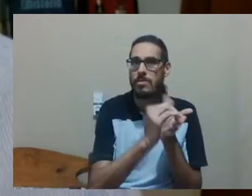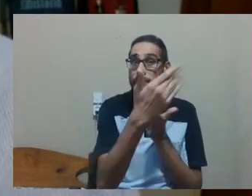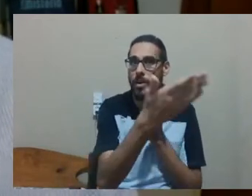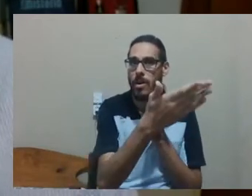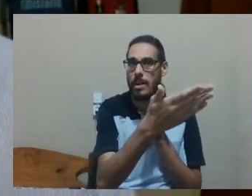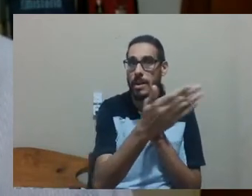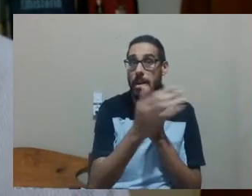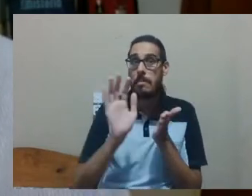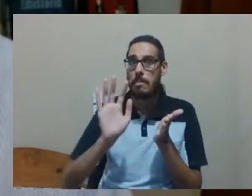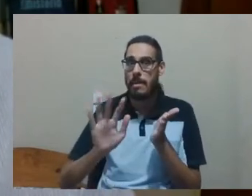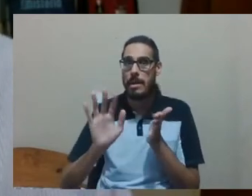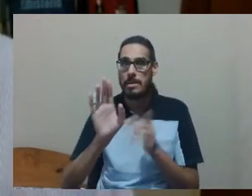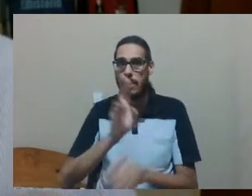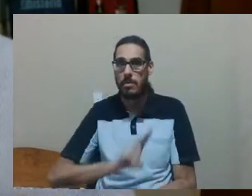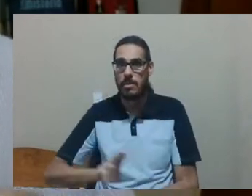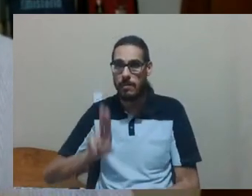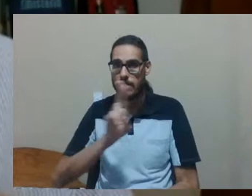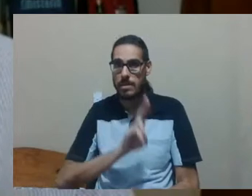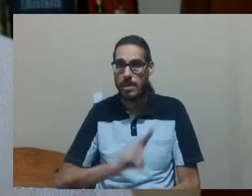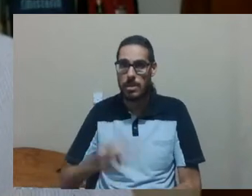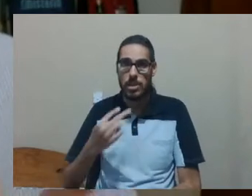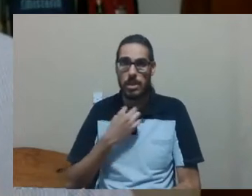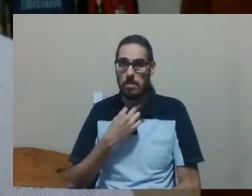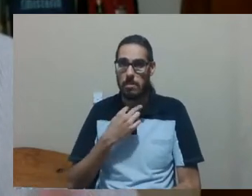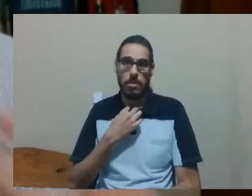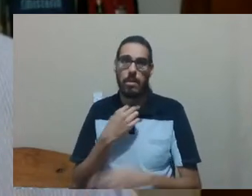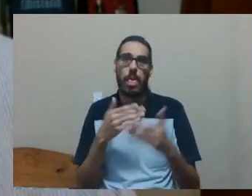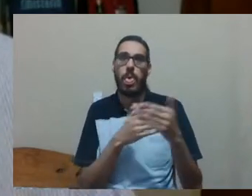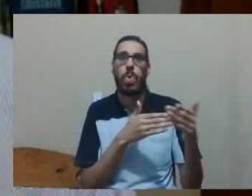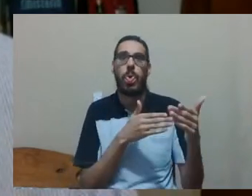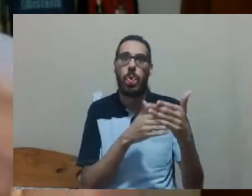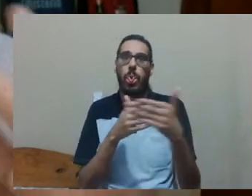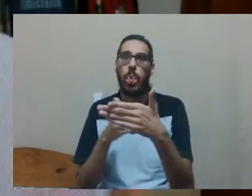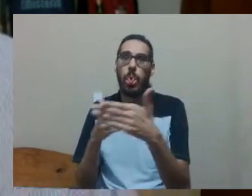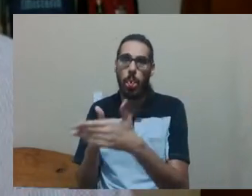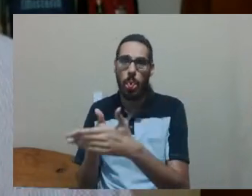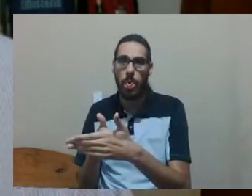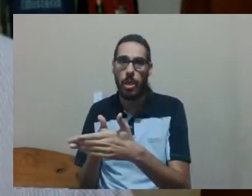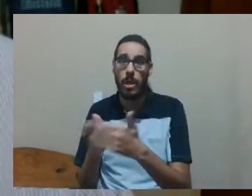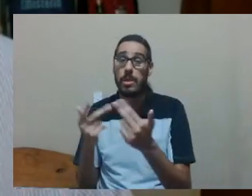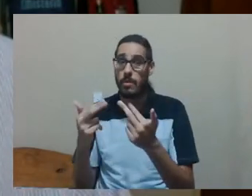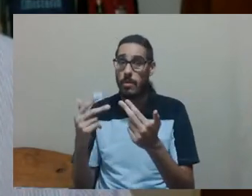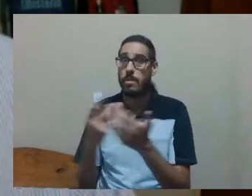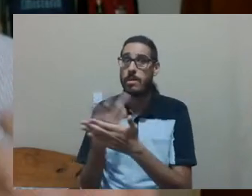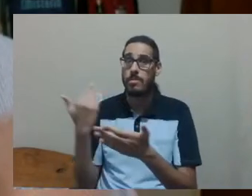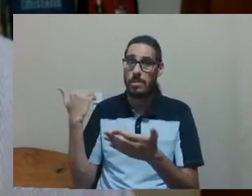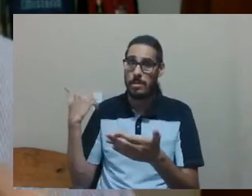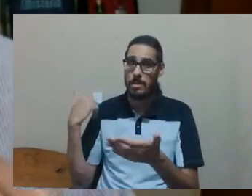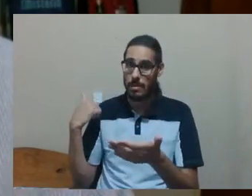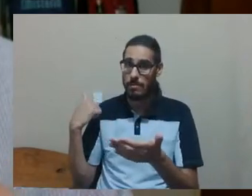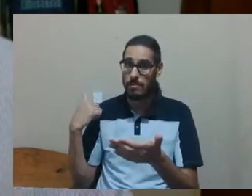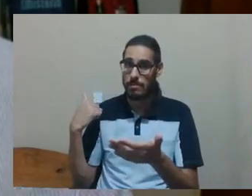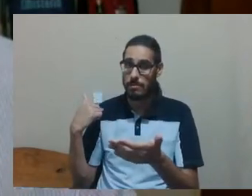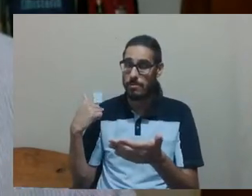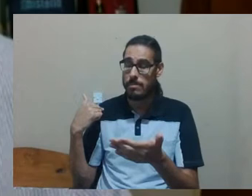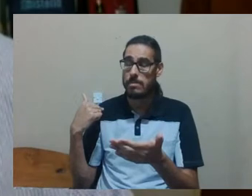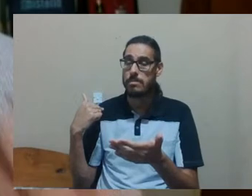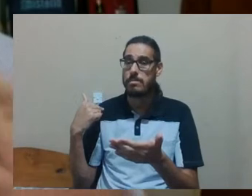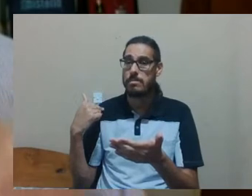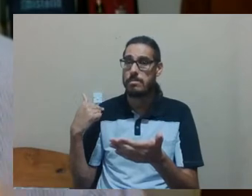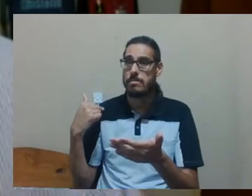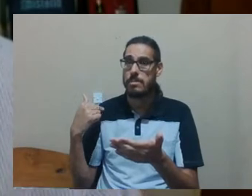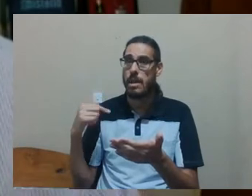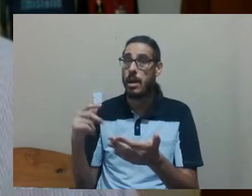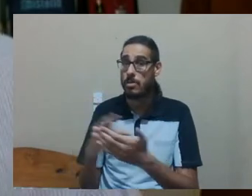mas a universidade não pode ficar criando entradas, como estão acontecendo ultimamente, né? Coisa que aconteceu até com o